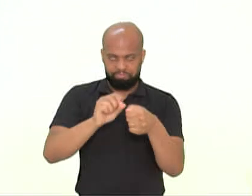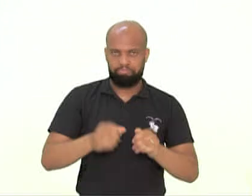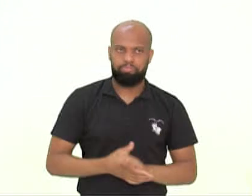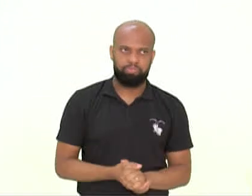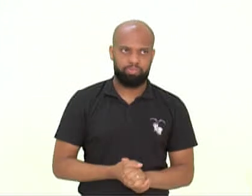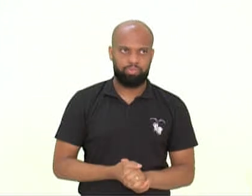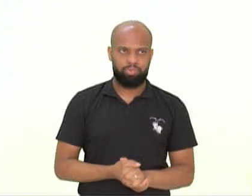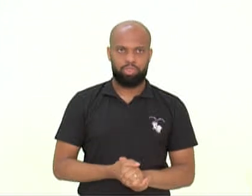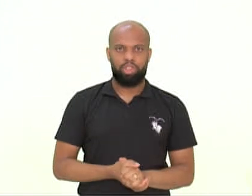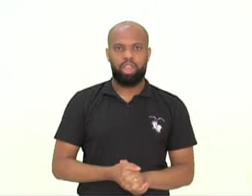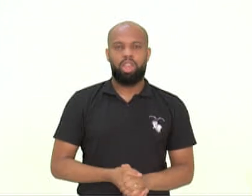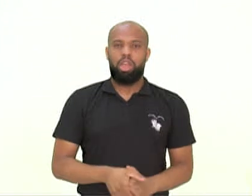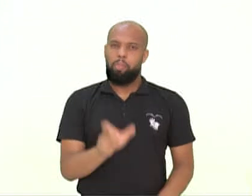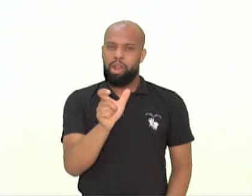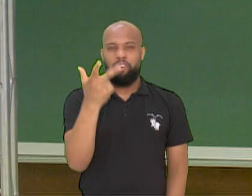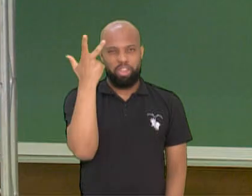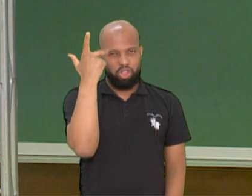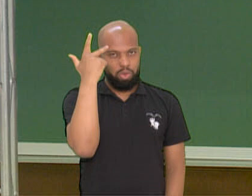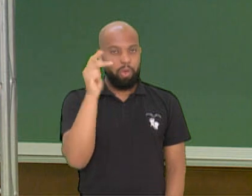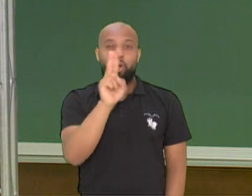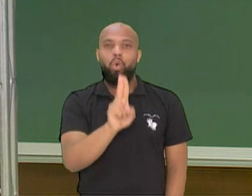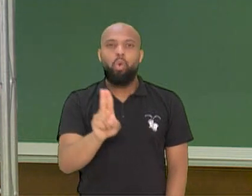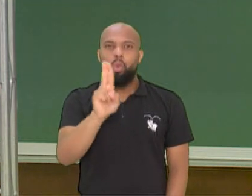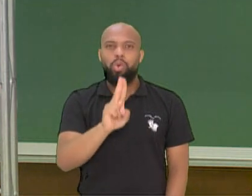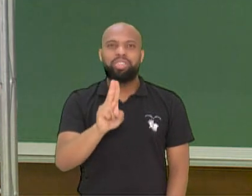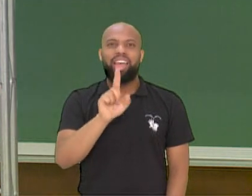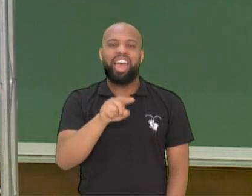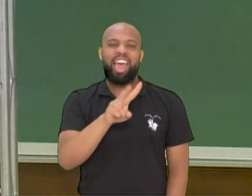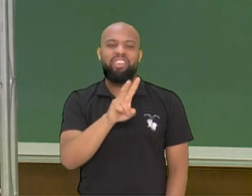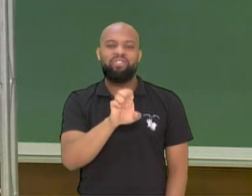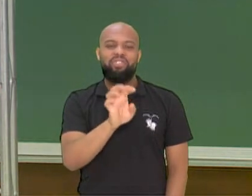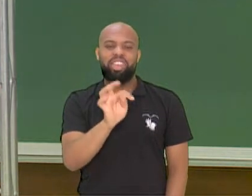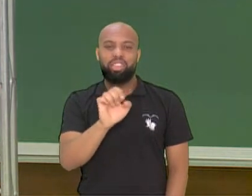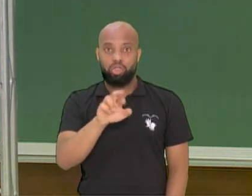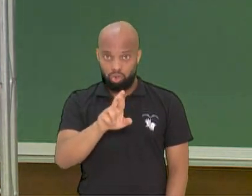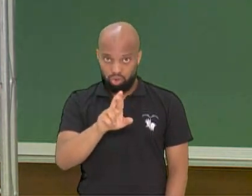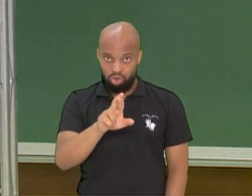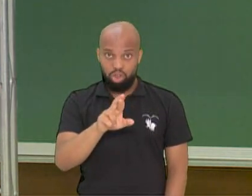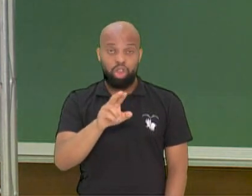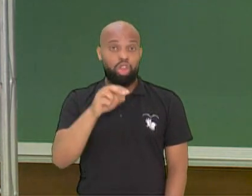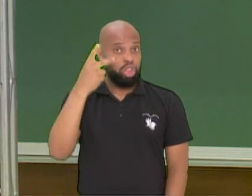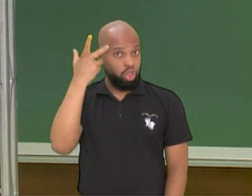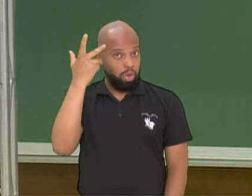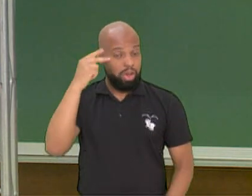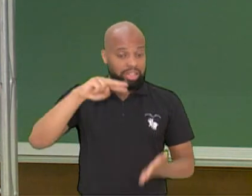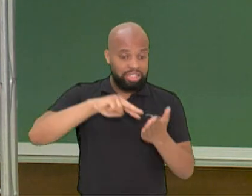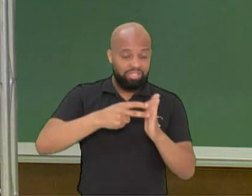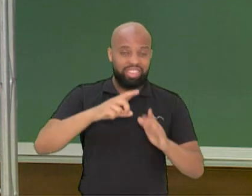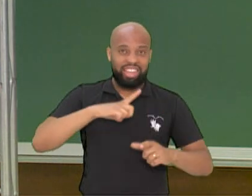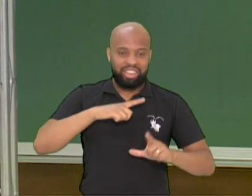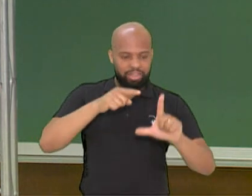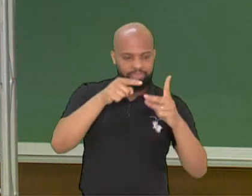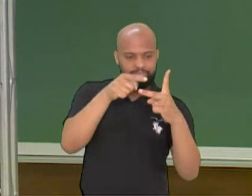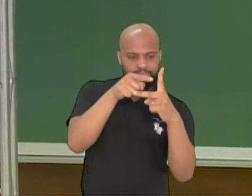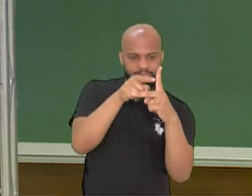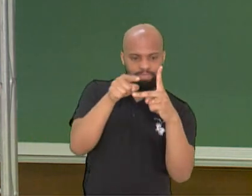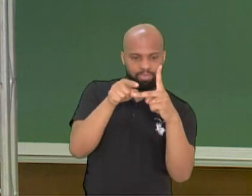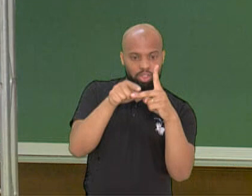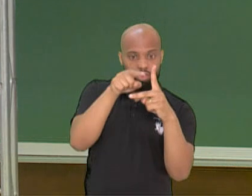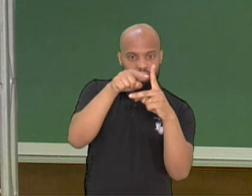superfície. Normal, muito usado em física, né? O vetor normal significa 90 graus com a superfície. E aqui eu tenho o campo magnético